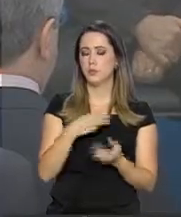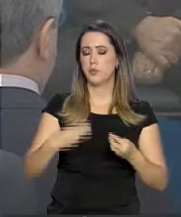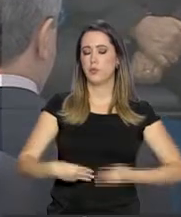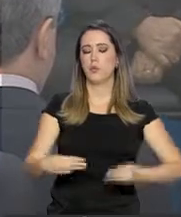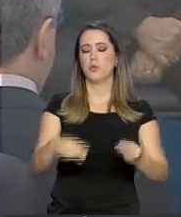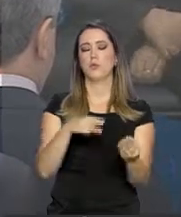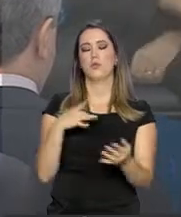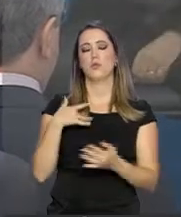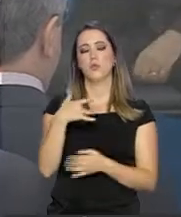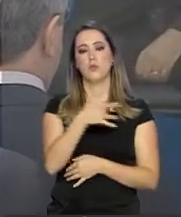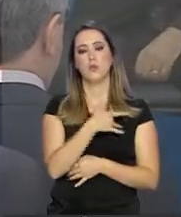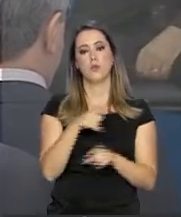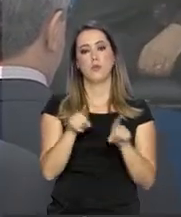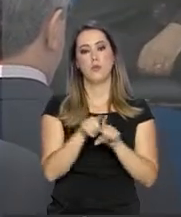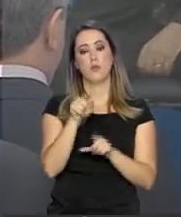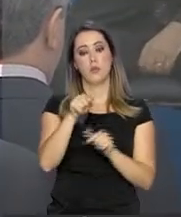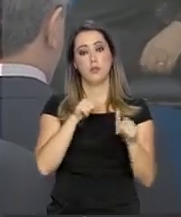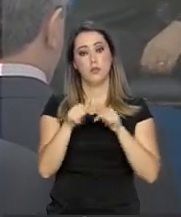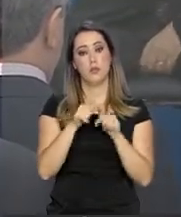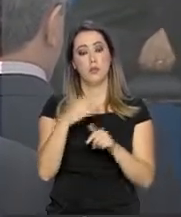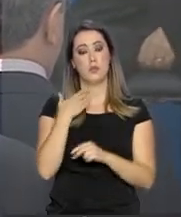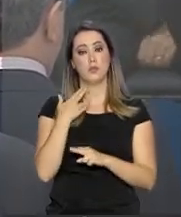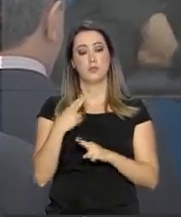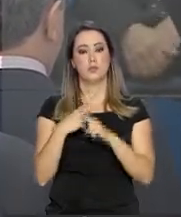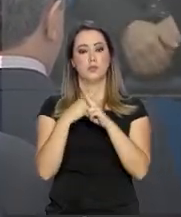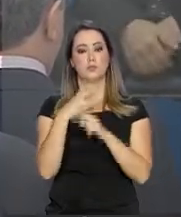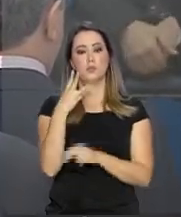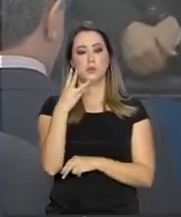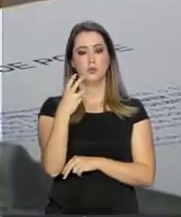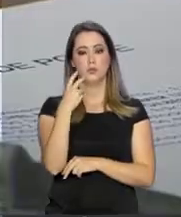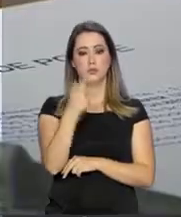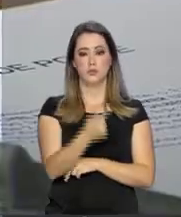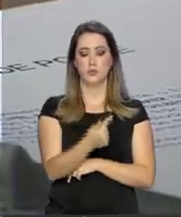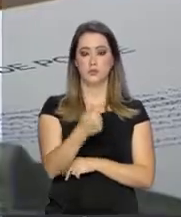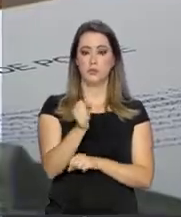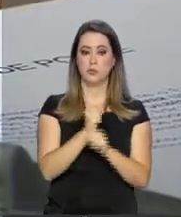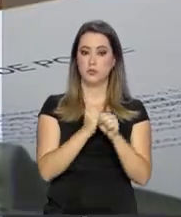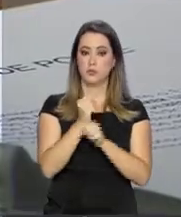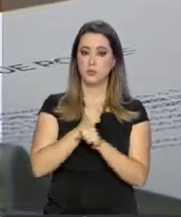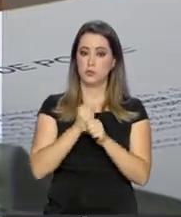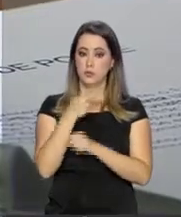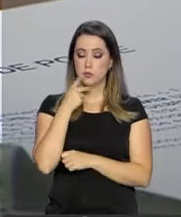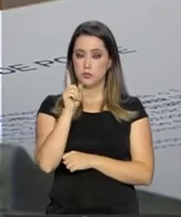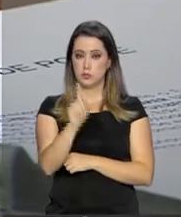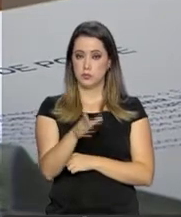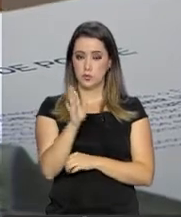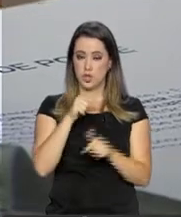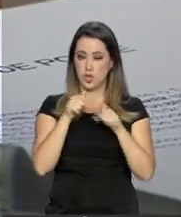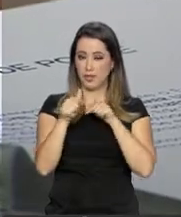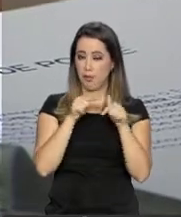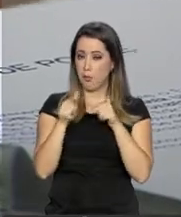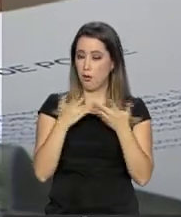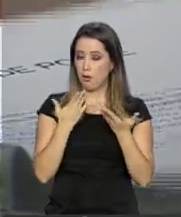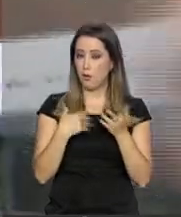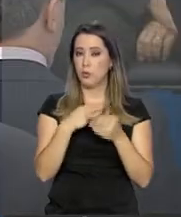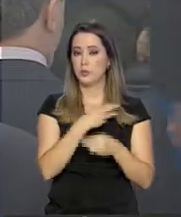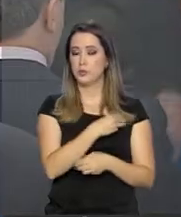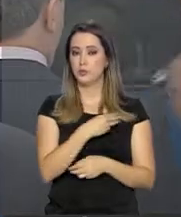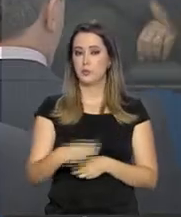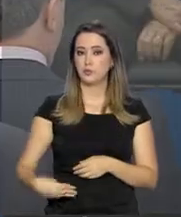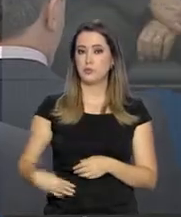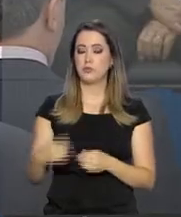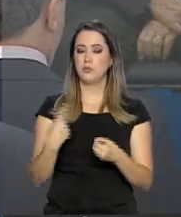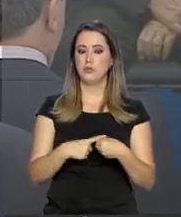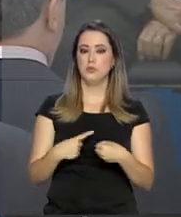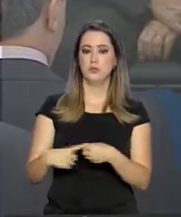ricardo barros funcionário de carreira da caixa há 37 anos gilberto occhi já atuou como ministro da cidade e